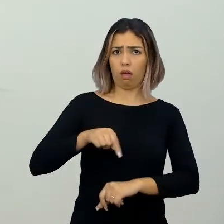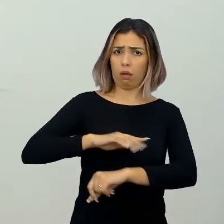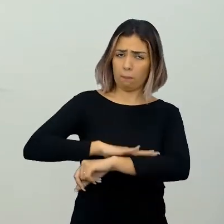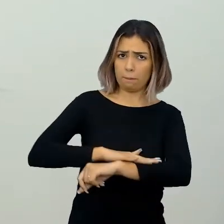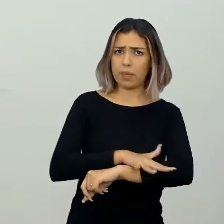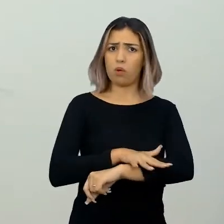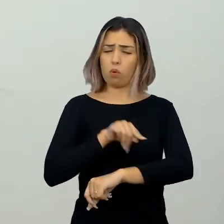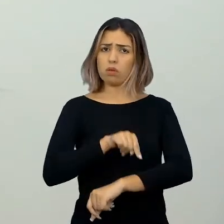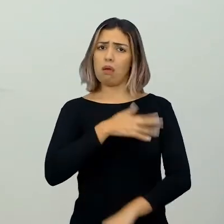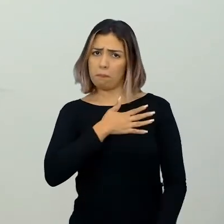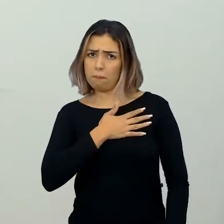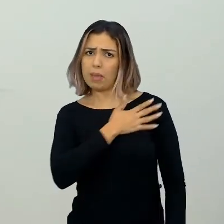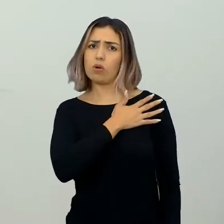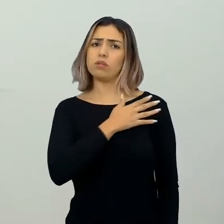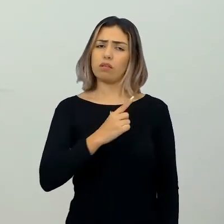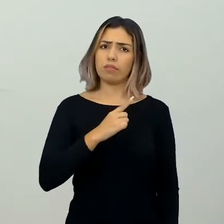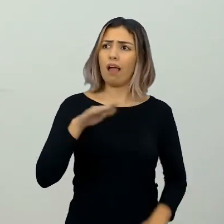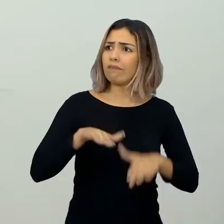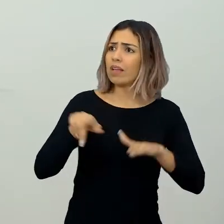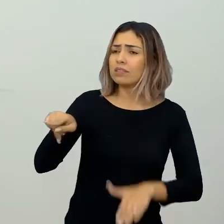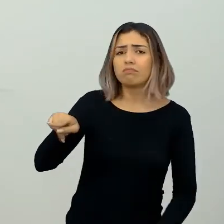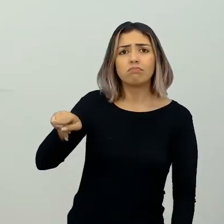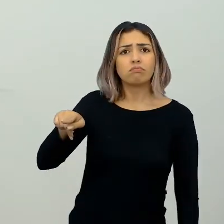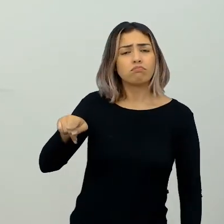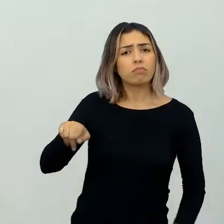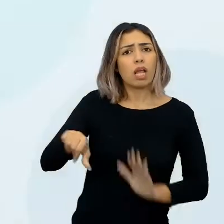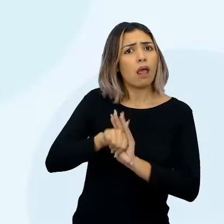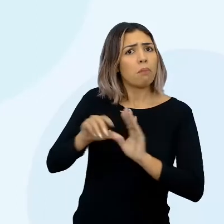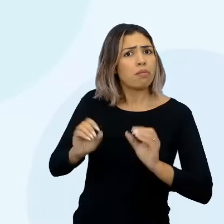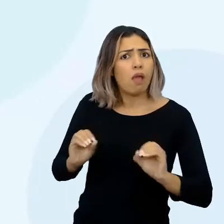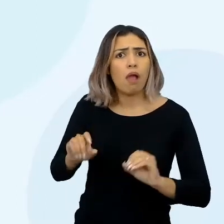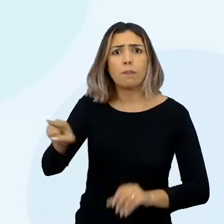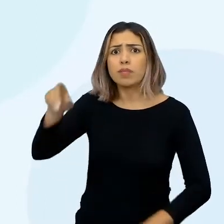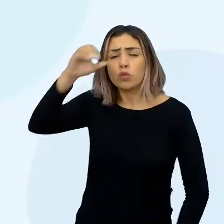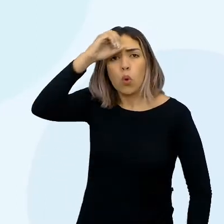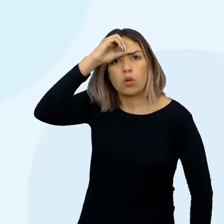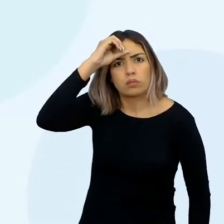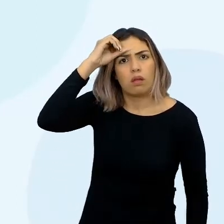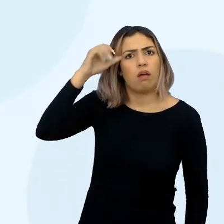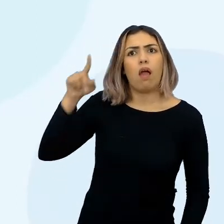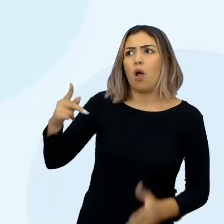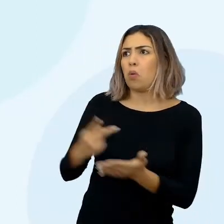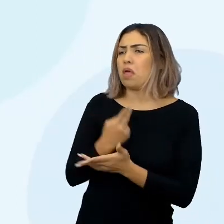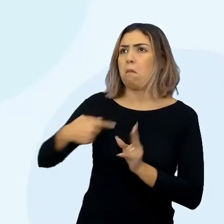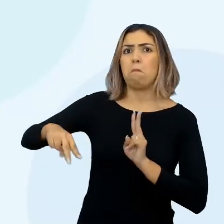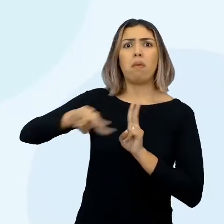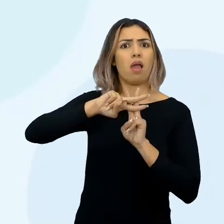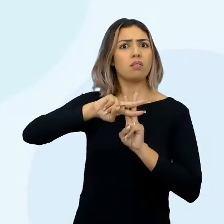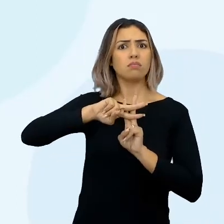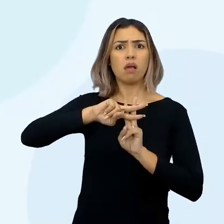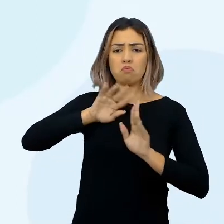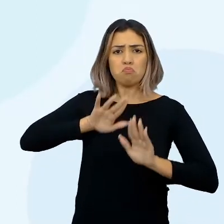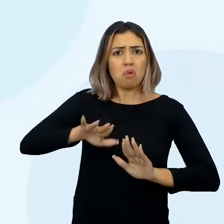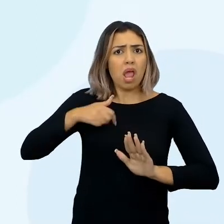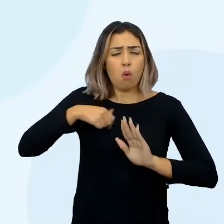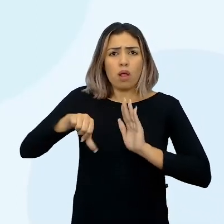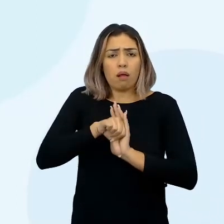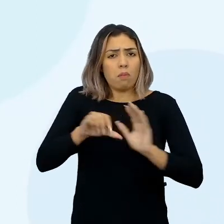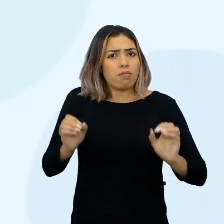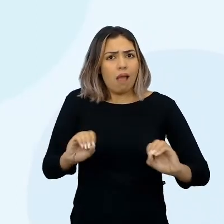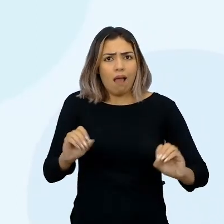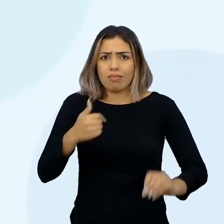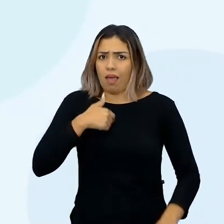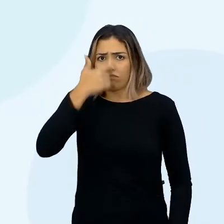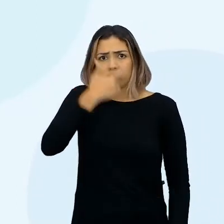completamente inocentes a serem acusadas, incriminadas e encarceradas. Essas pessoas elas são presas, né? E